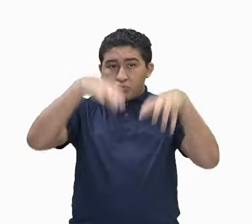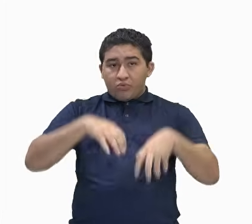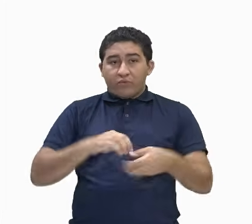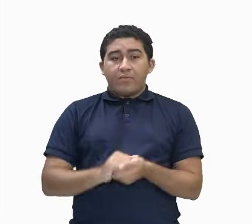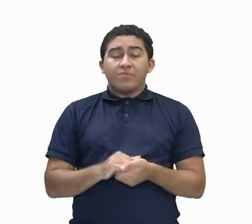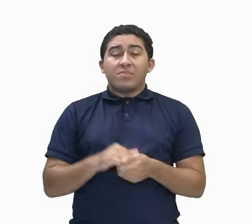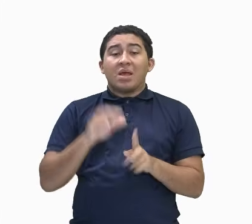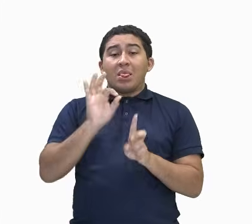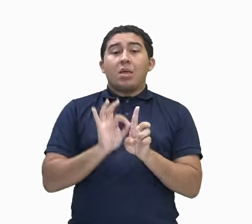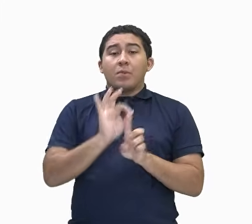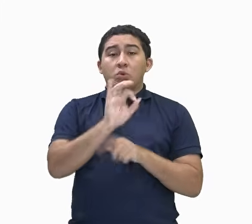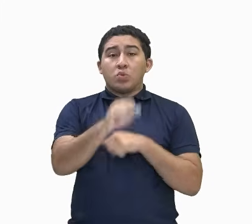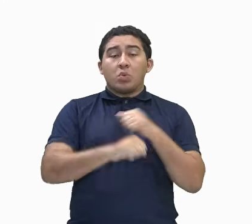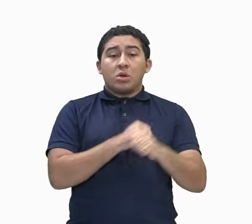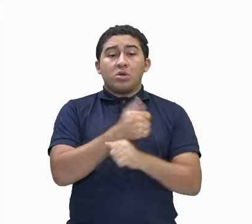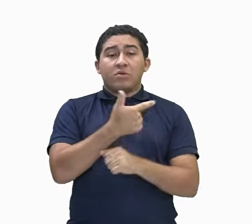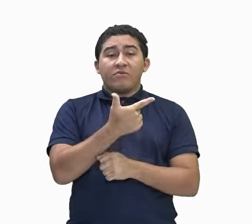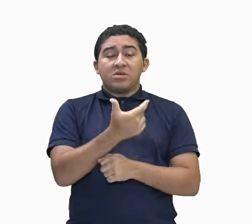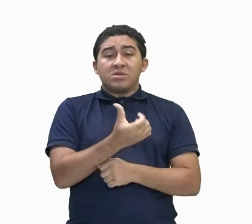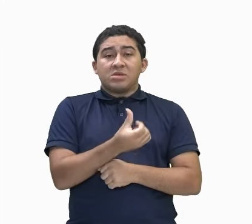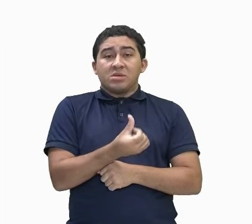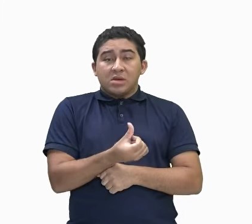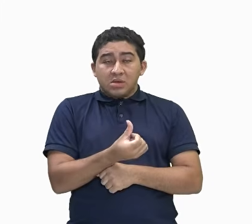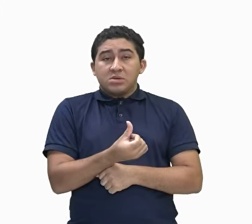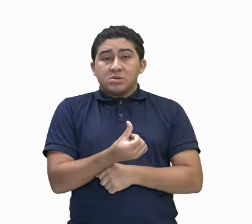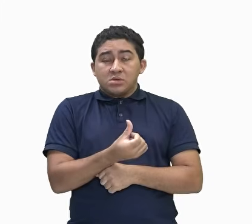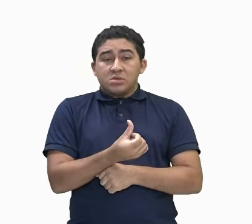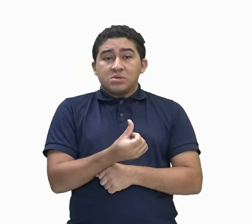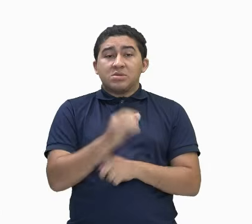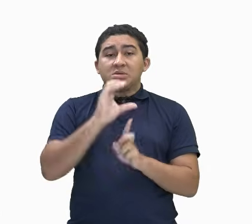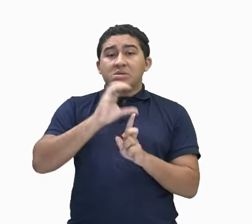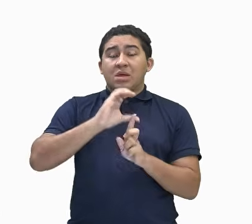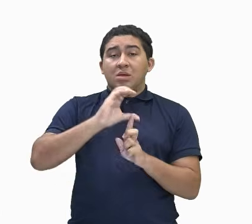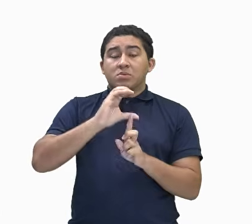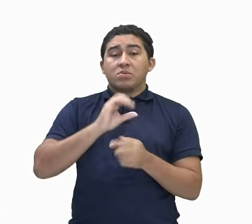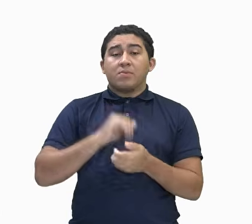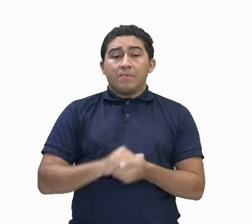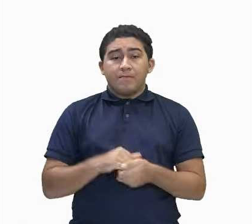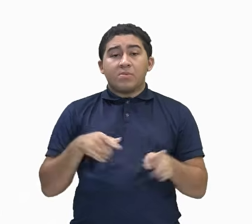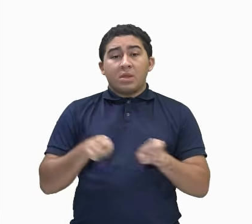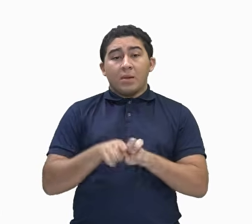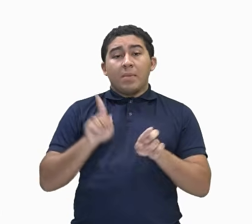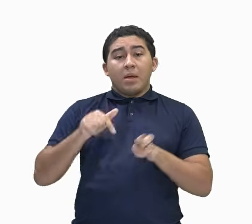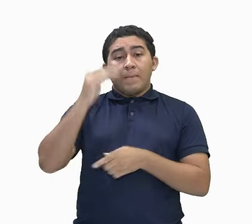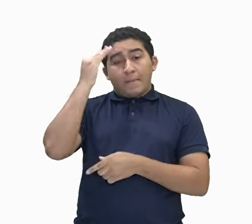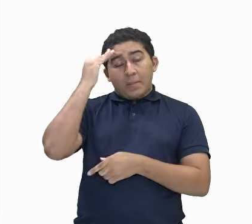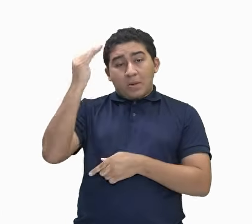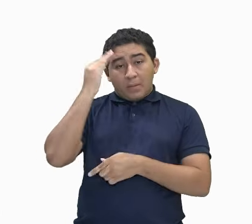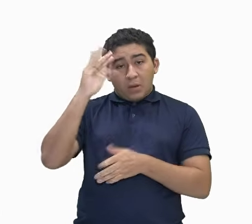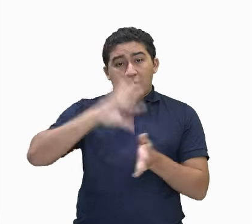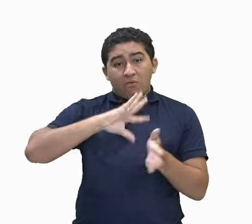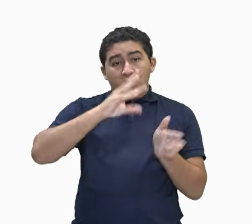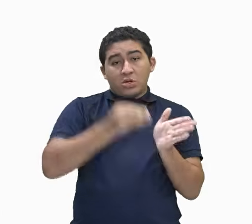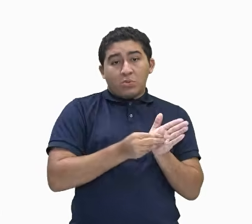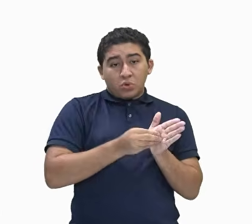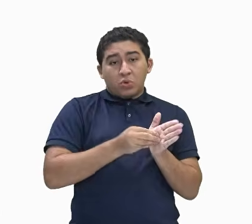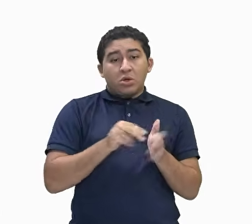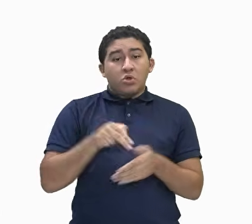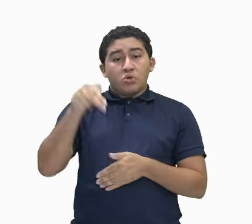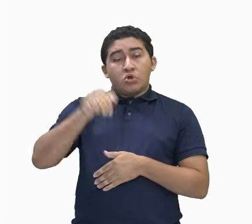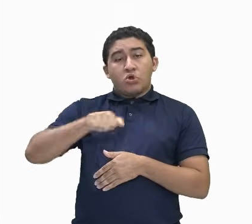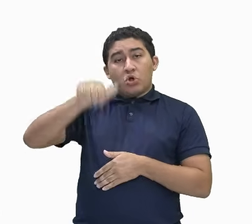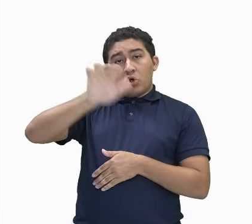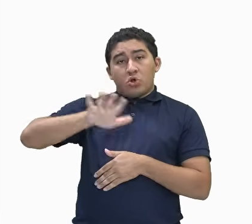anual é de 26 graus Celsius, abrange principalmente a região da floresta amazônica na região norte